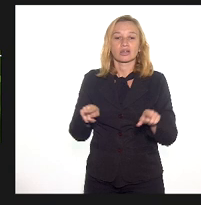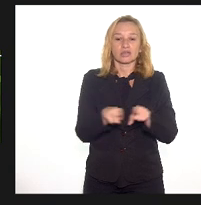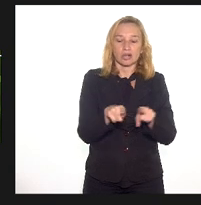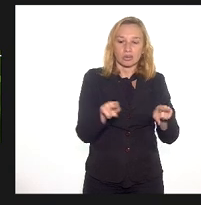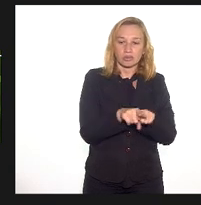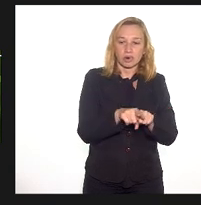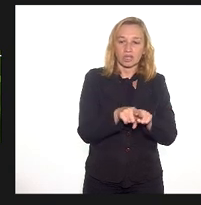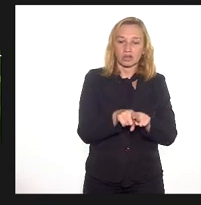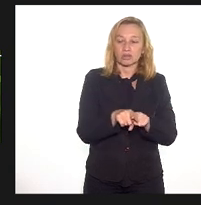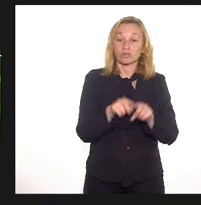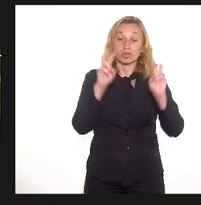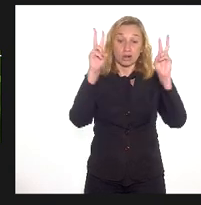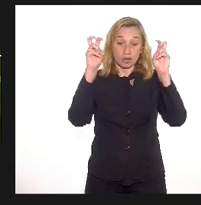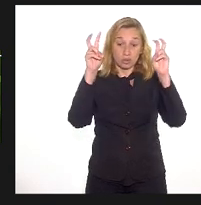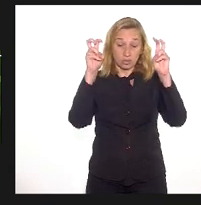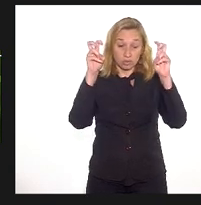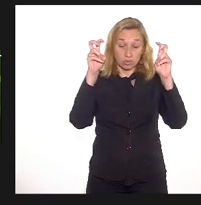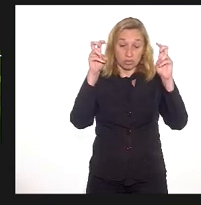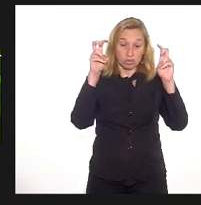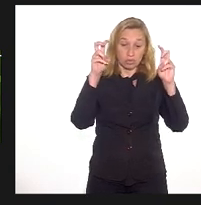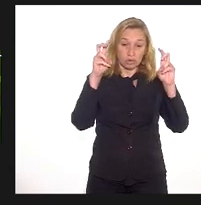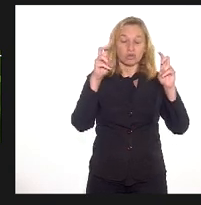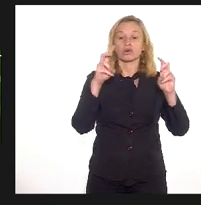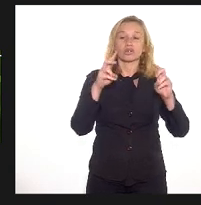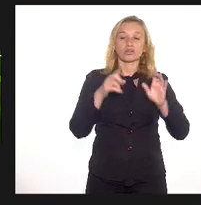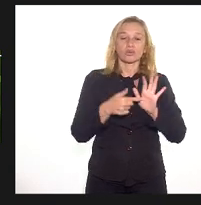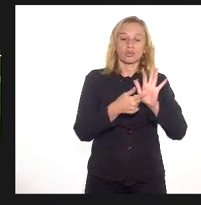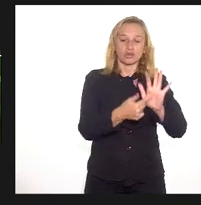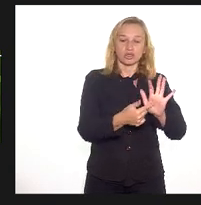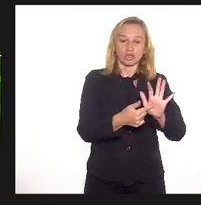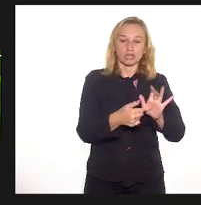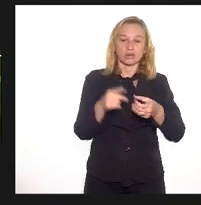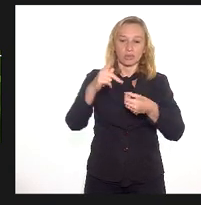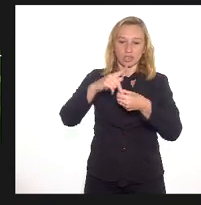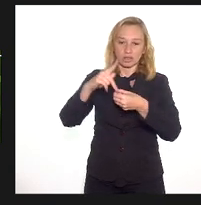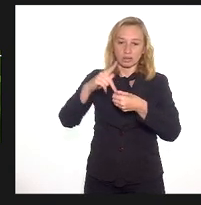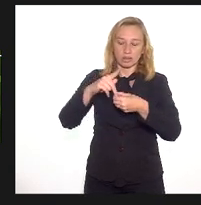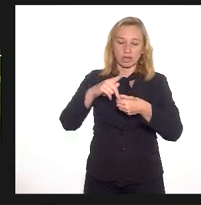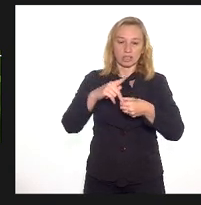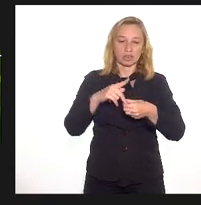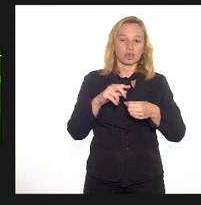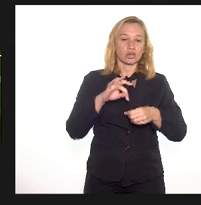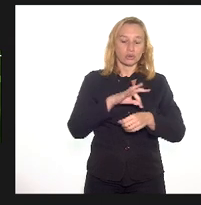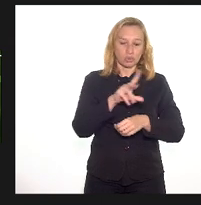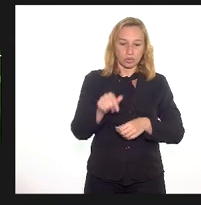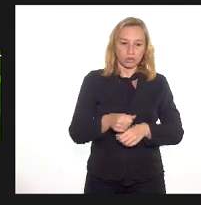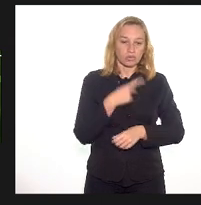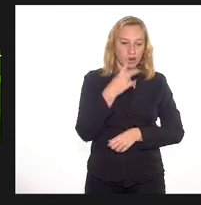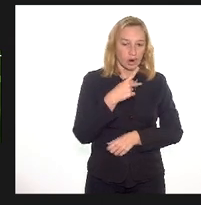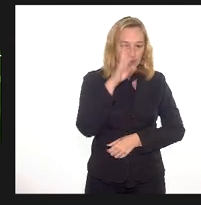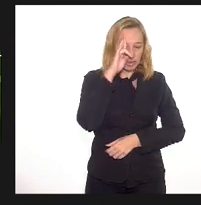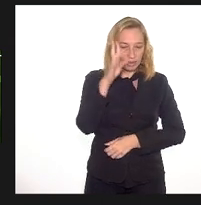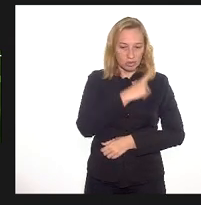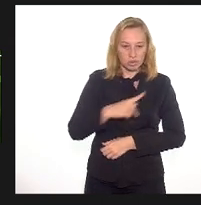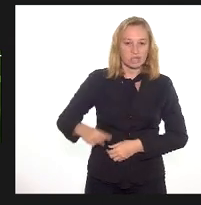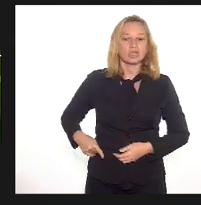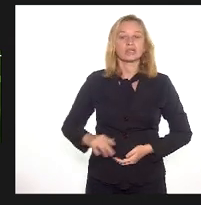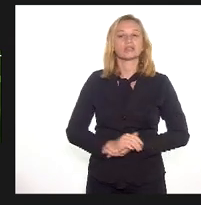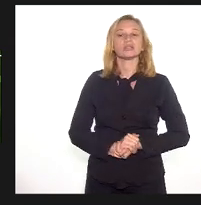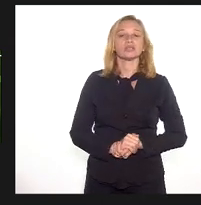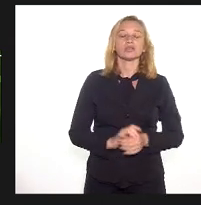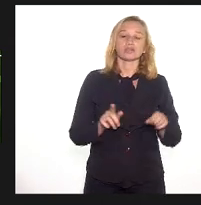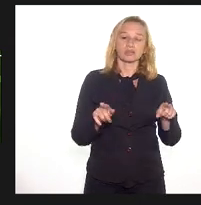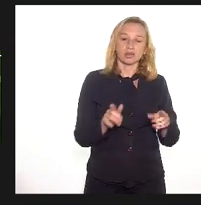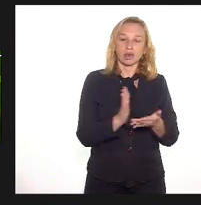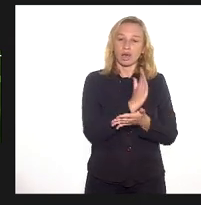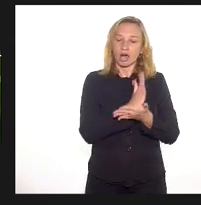dos quesitos que foram direcionados à Petrobras por meio do ofício citado por Vossa Excelência e